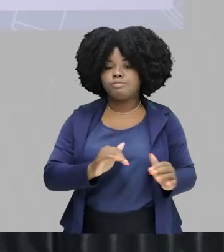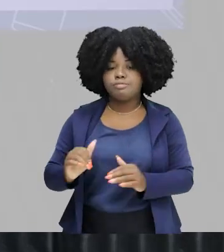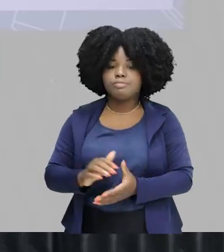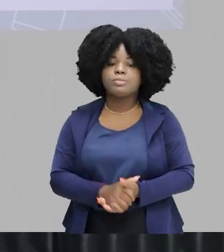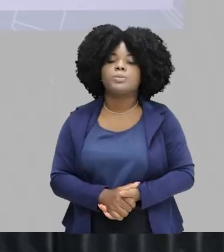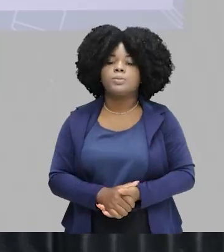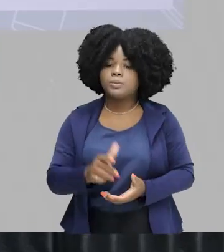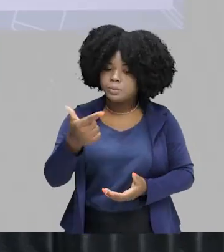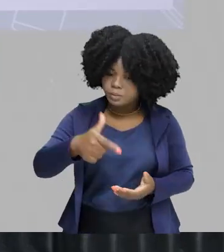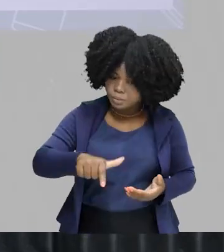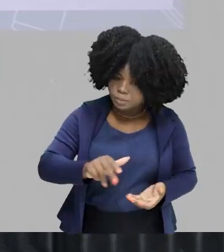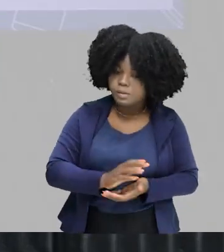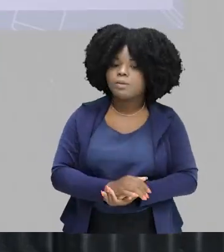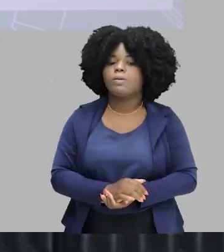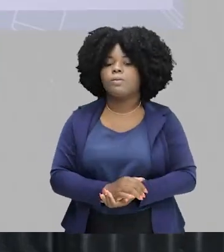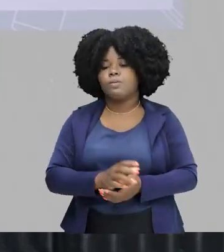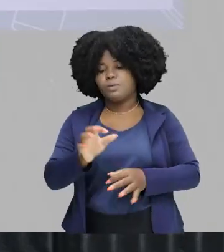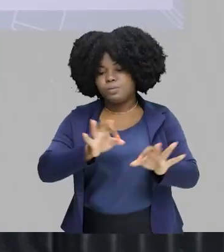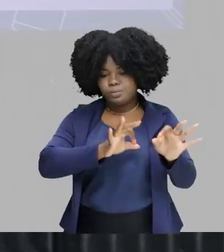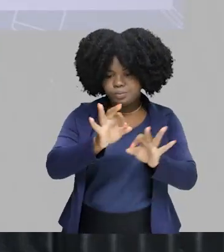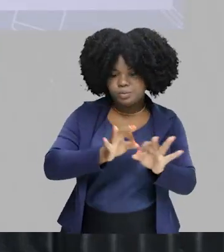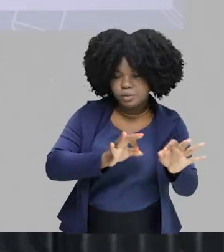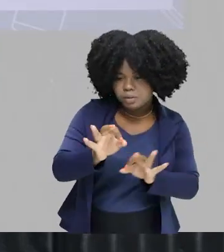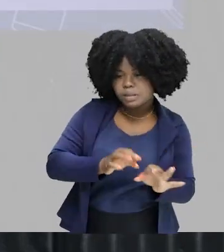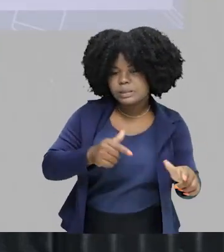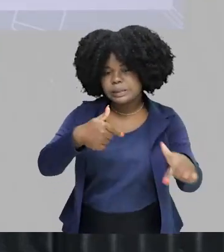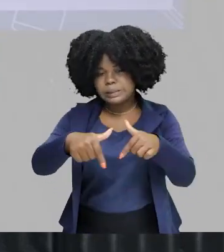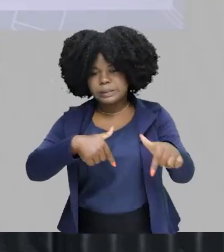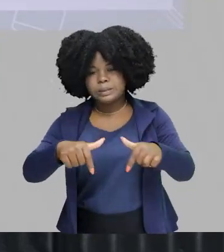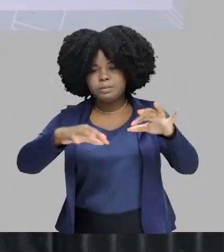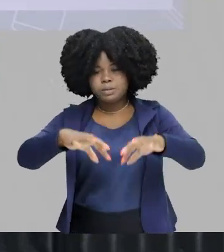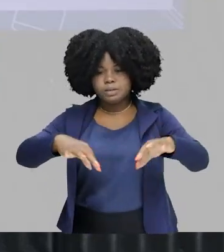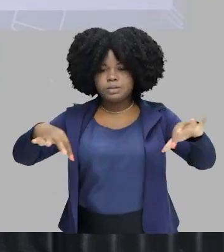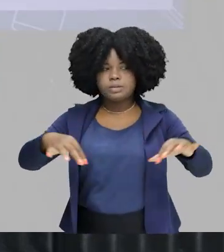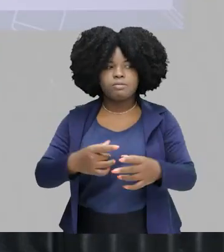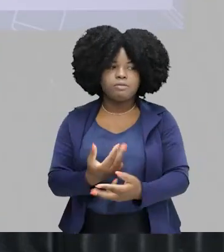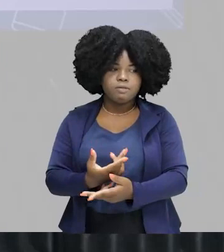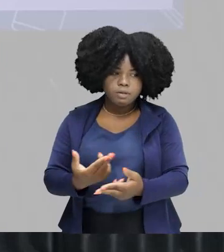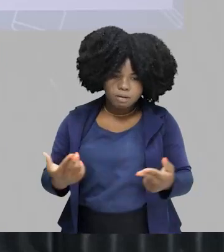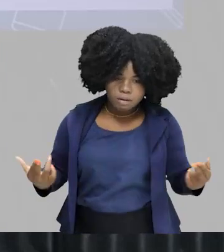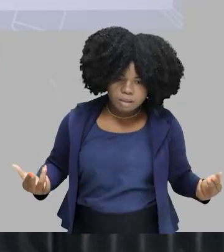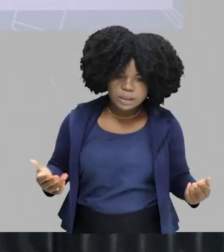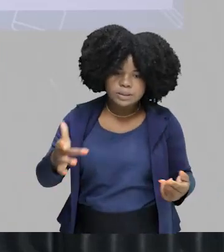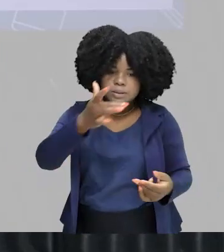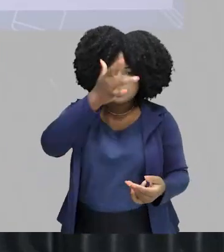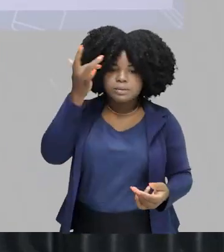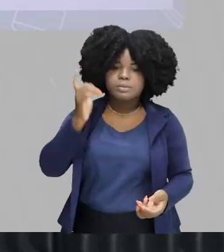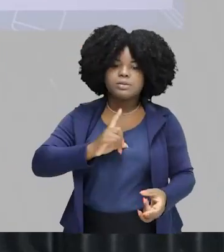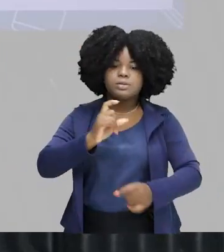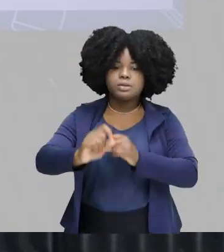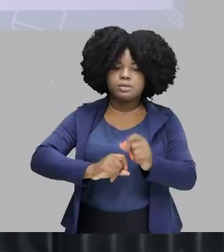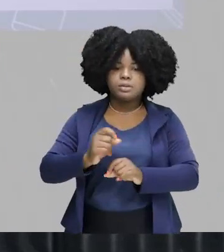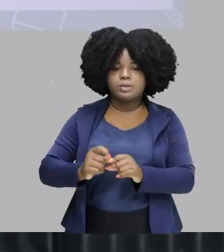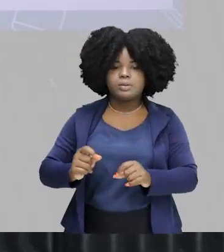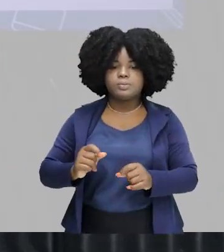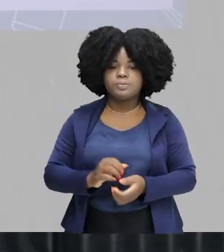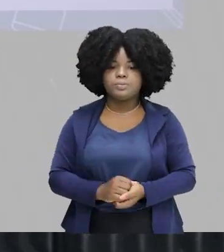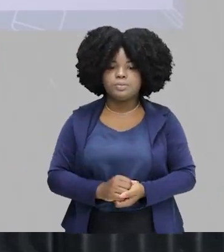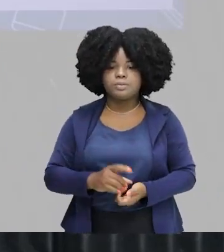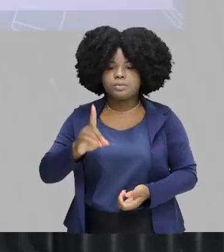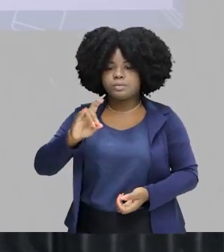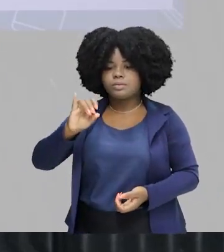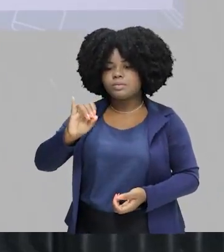Pois como o trabalho é dividido, diversas pessoas exercem diversas atividades diferentes. Ele se torna complexo,